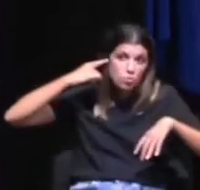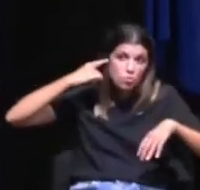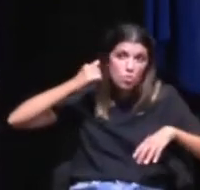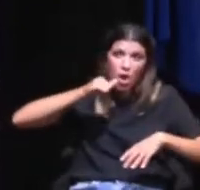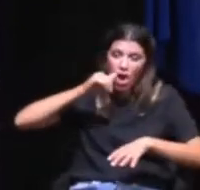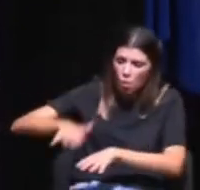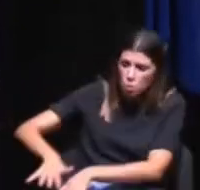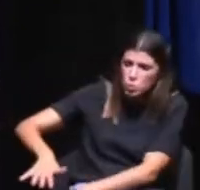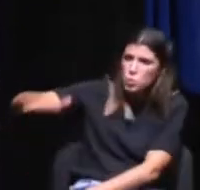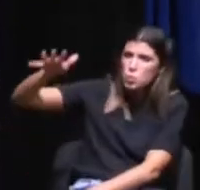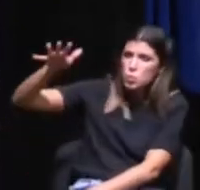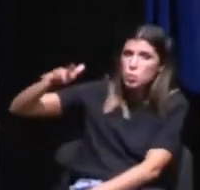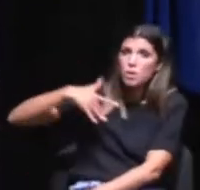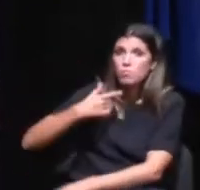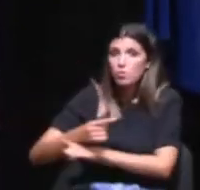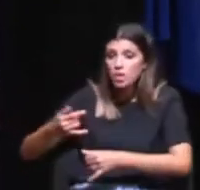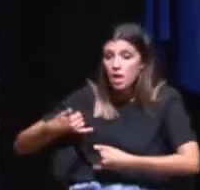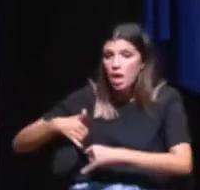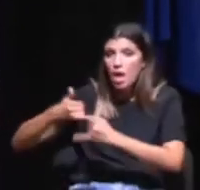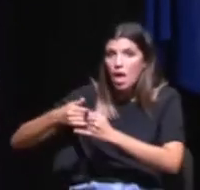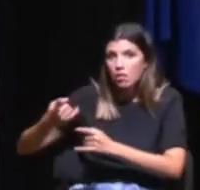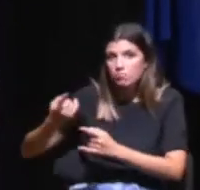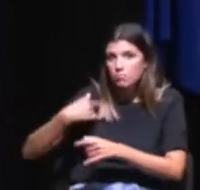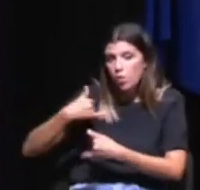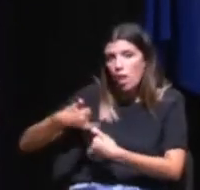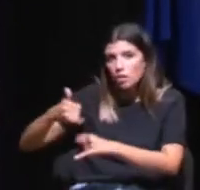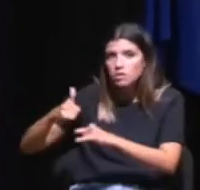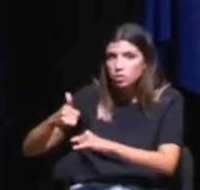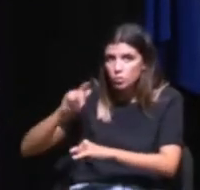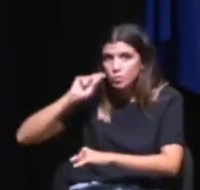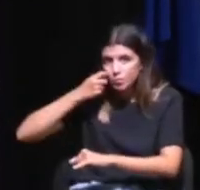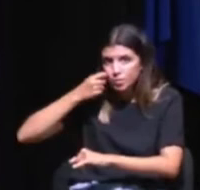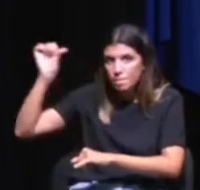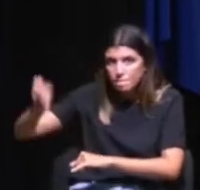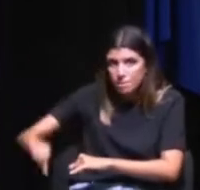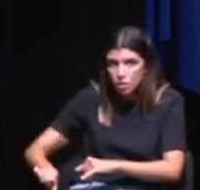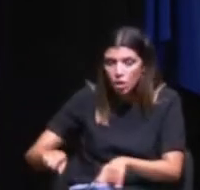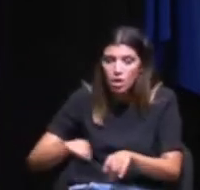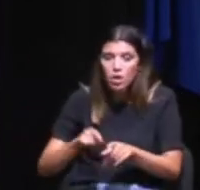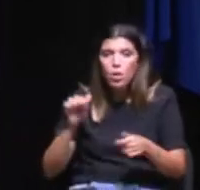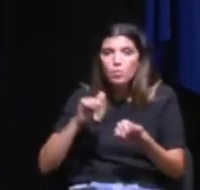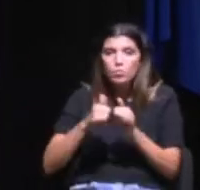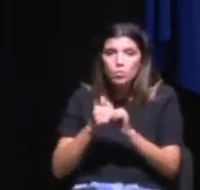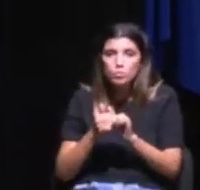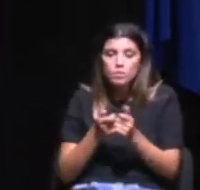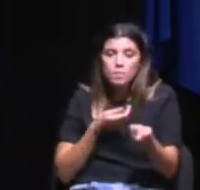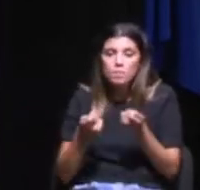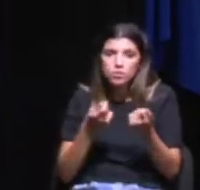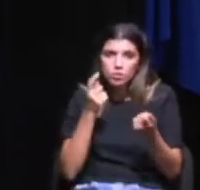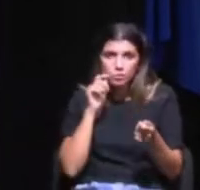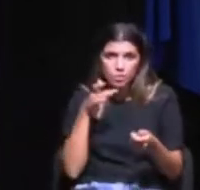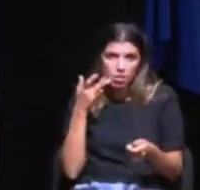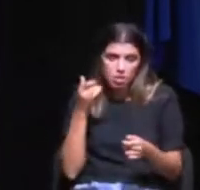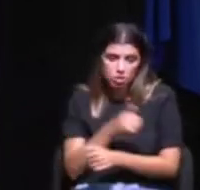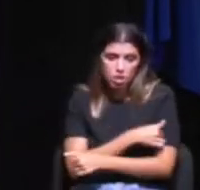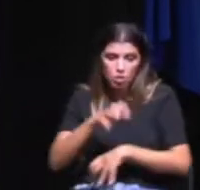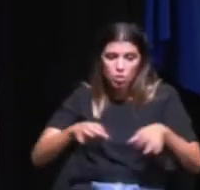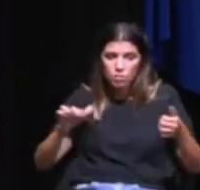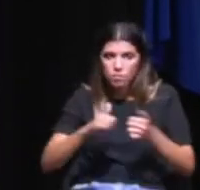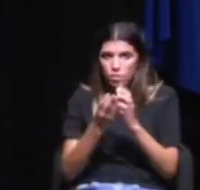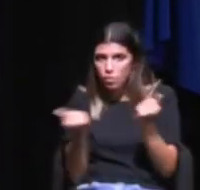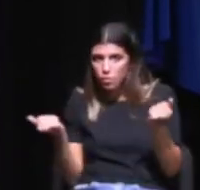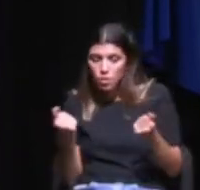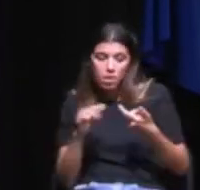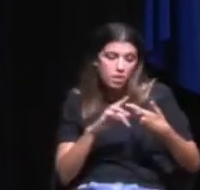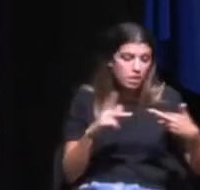em várias zonas da cidade, a que a falta de limpeza não será alheia. É urgente resolver o problema de higiene urbana que a cidade vive, com articulação estreita